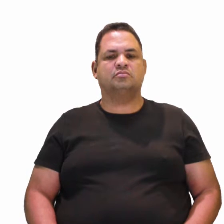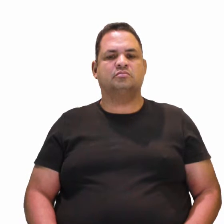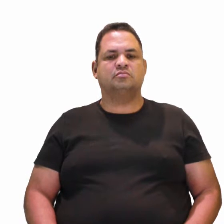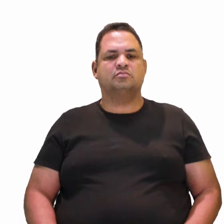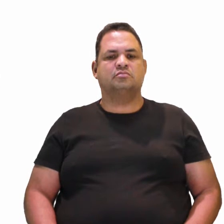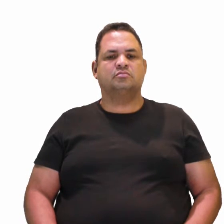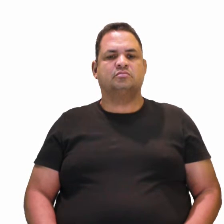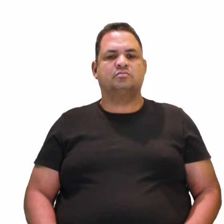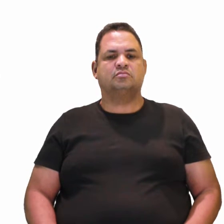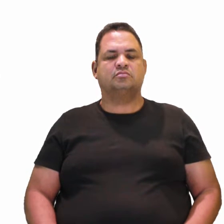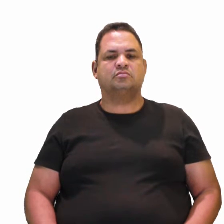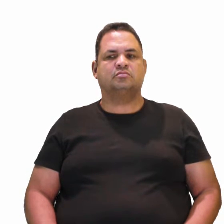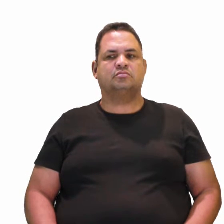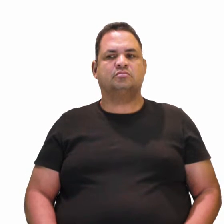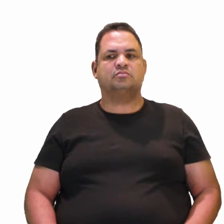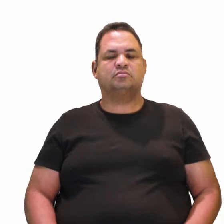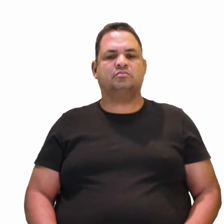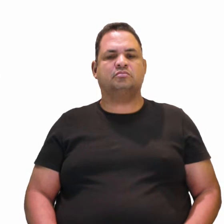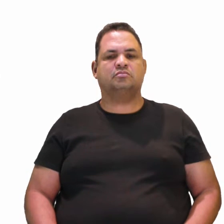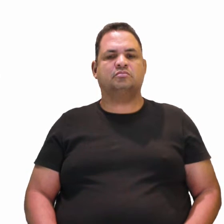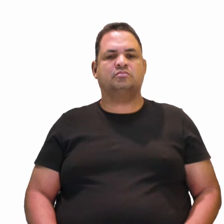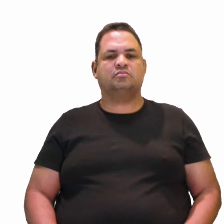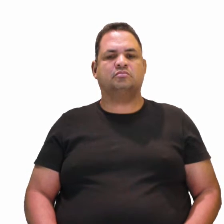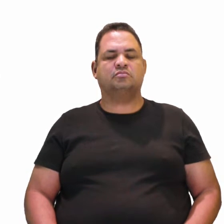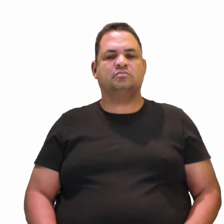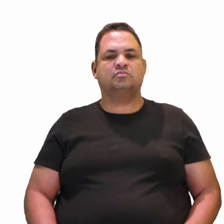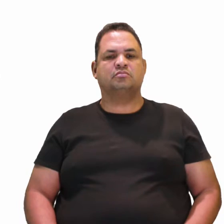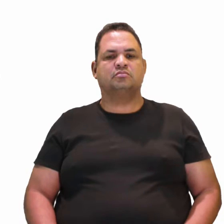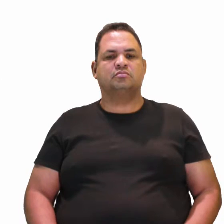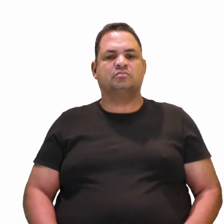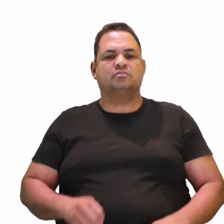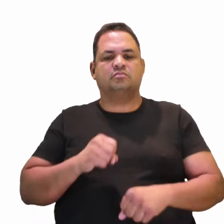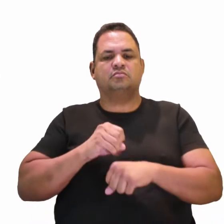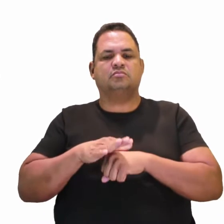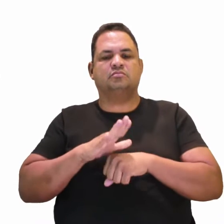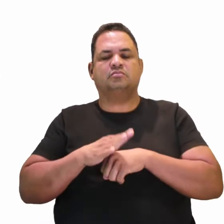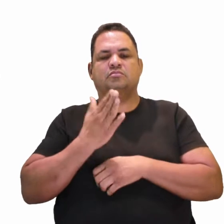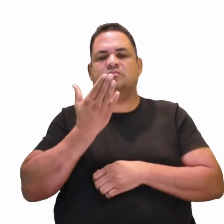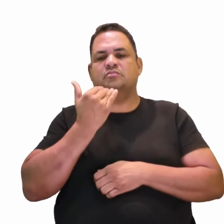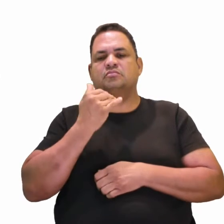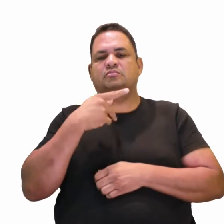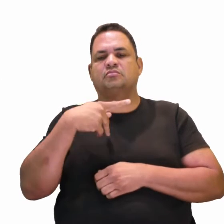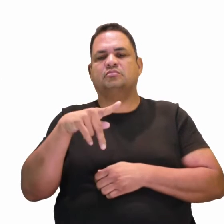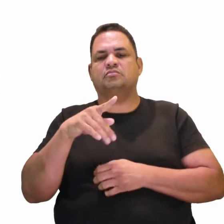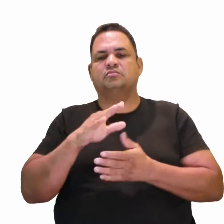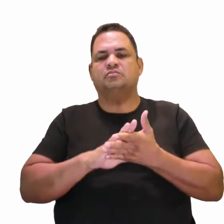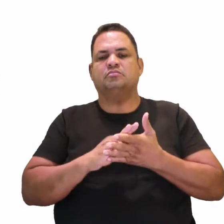teenagers. Eating tips for teenagers, ou seja, dicas de alimentação para